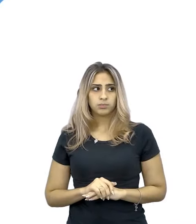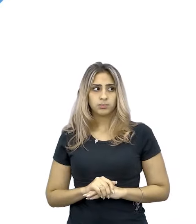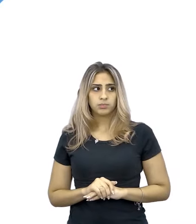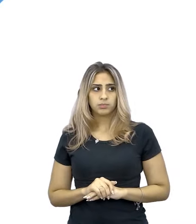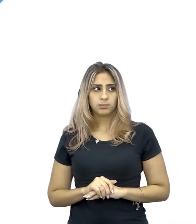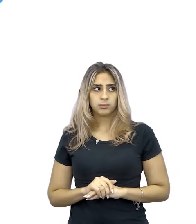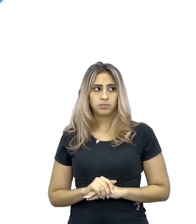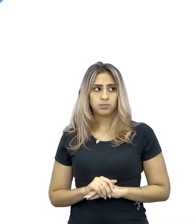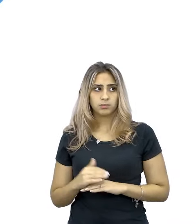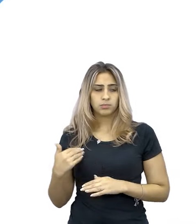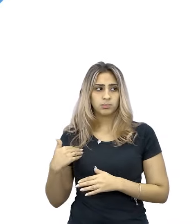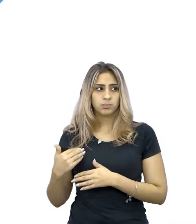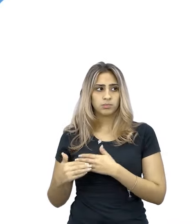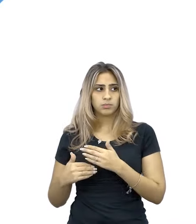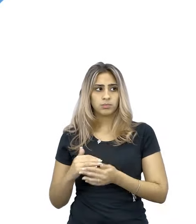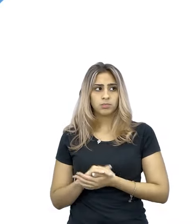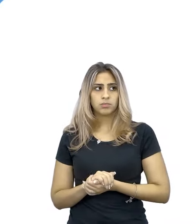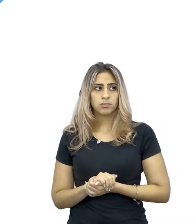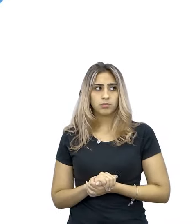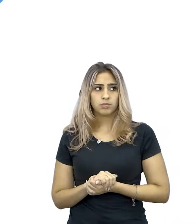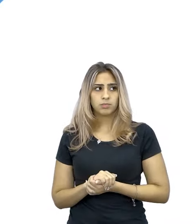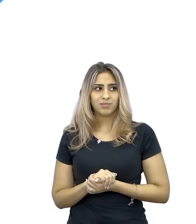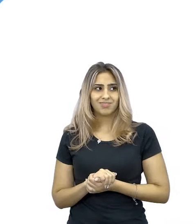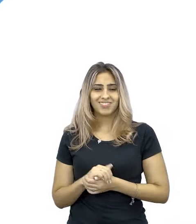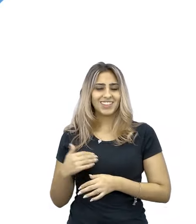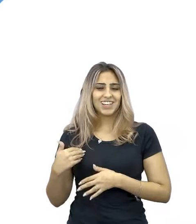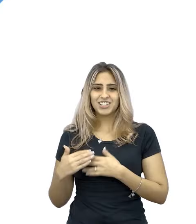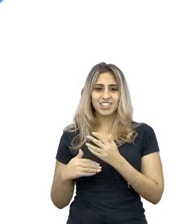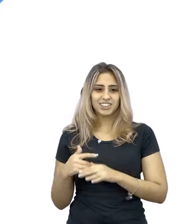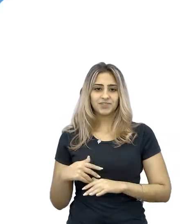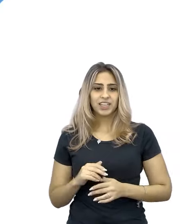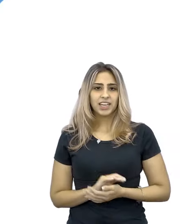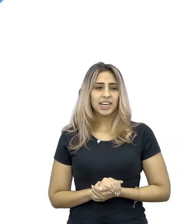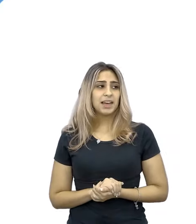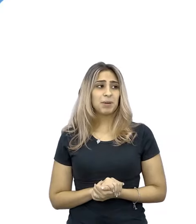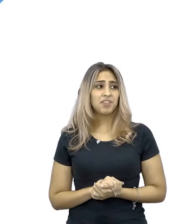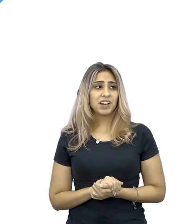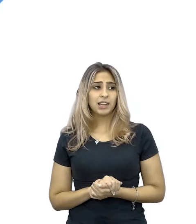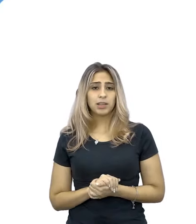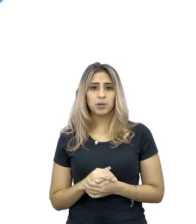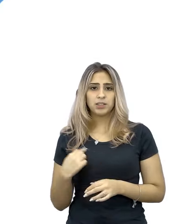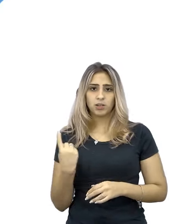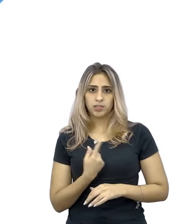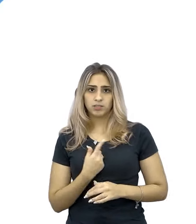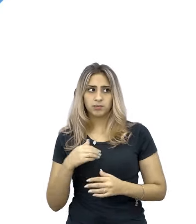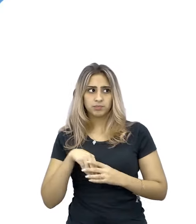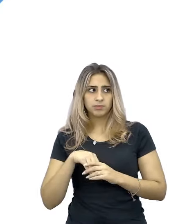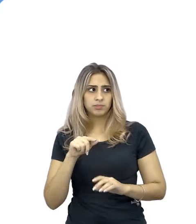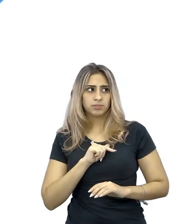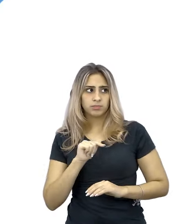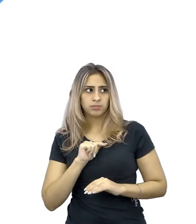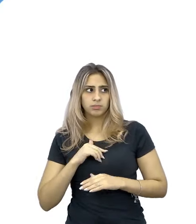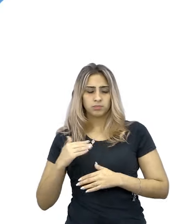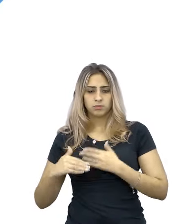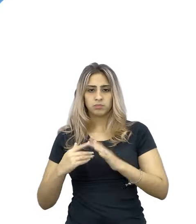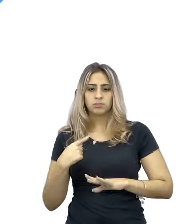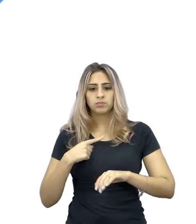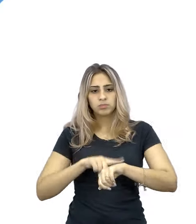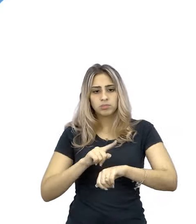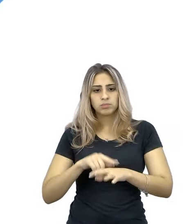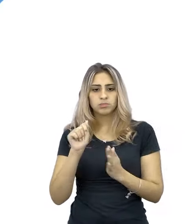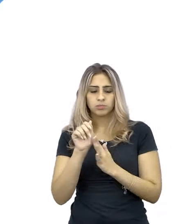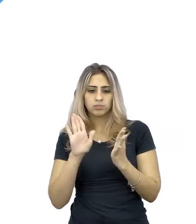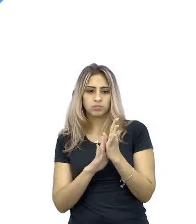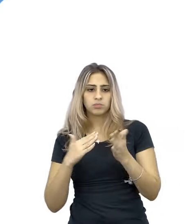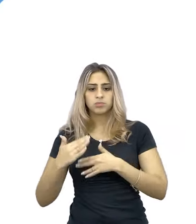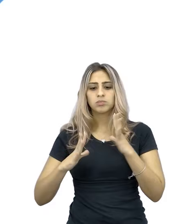de pontuar aspectos de conhecimento matemático e didático envolvidos que poderão ser úteis no desenvolvimento das